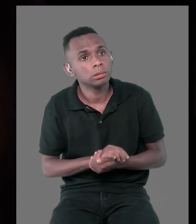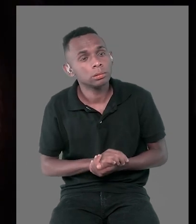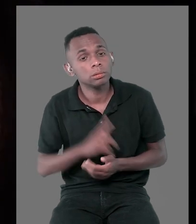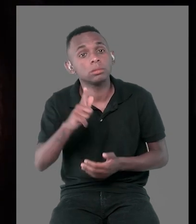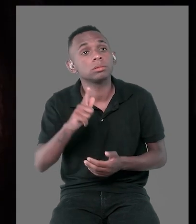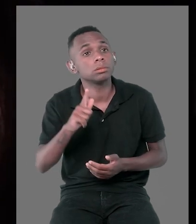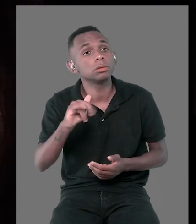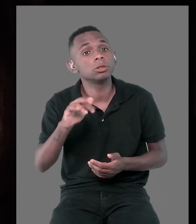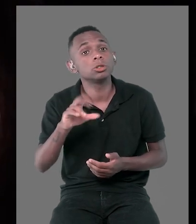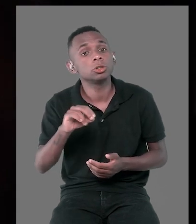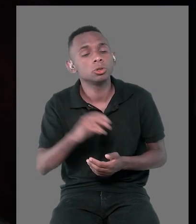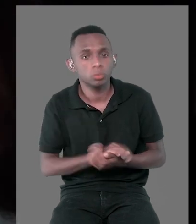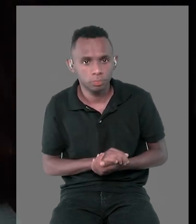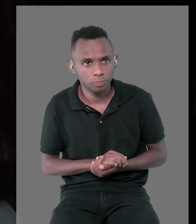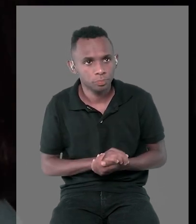o Giro?